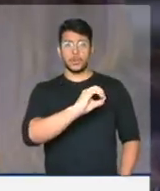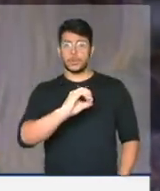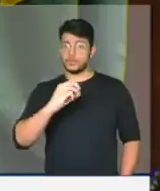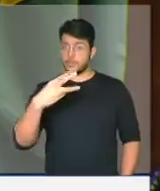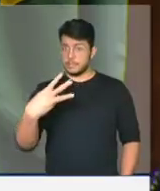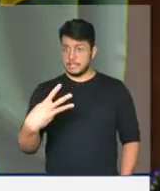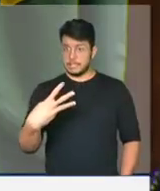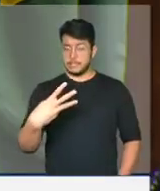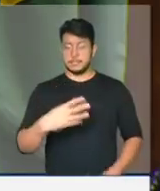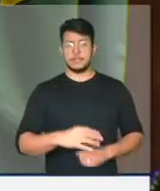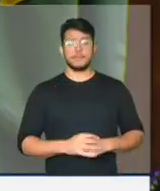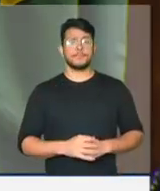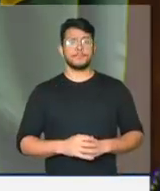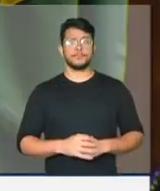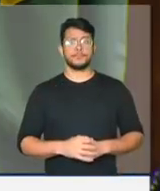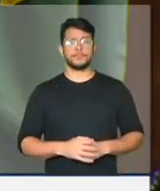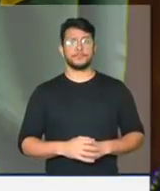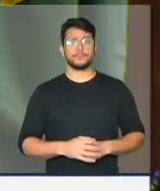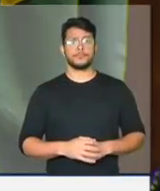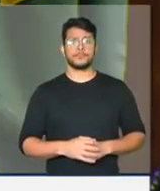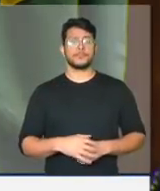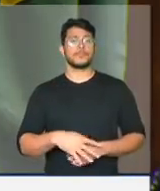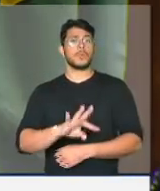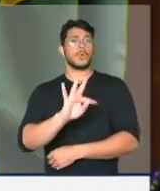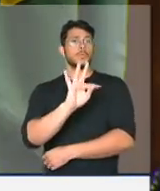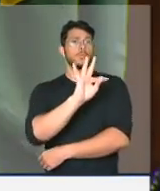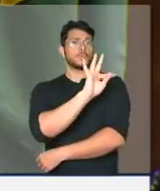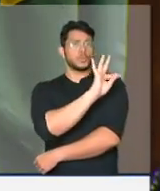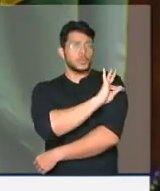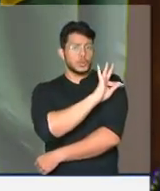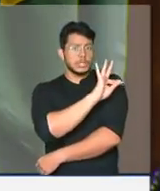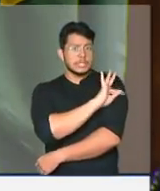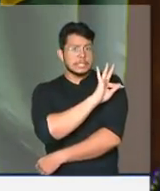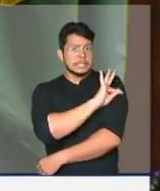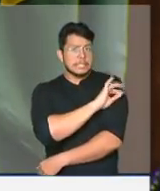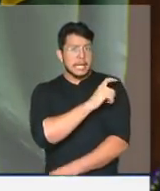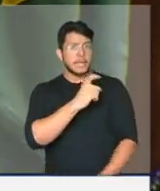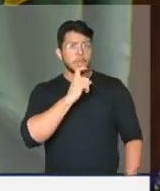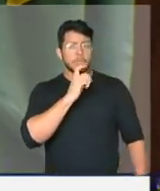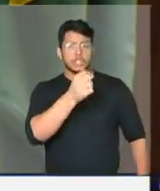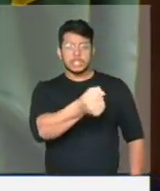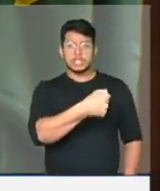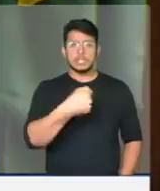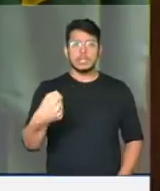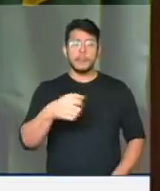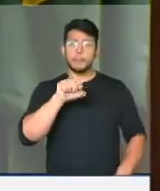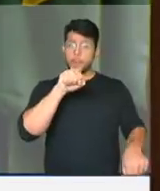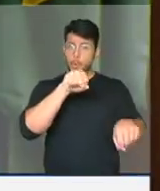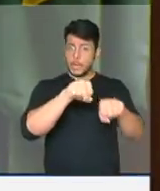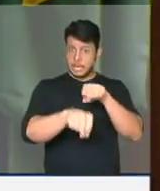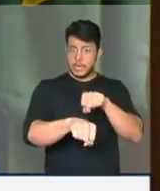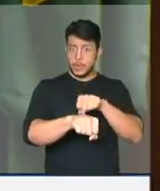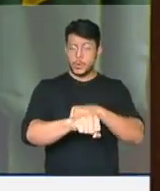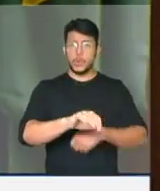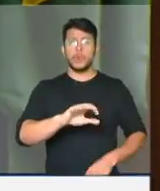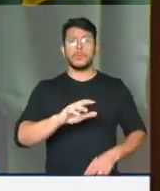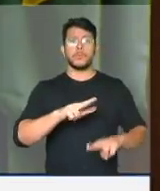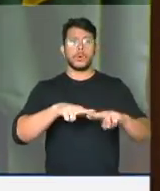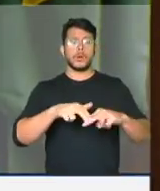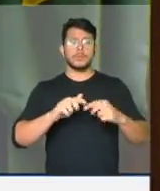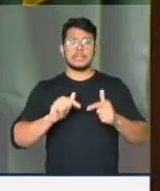Maio de 2003, na Cidade de Deus, um técnico de refrigeração foi morto numa operação policial. Quem são os dois